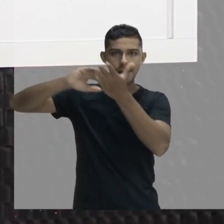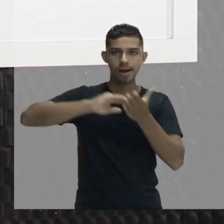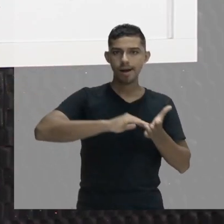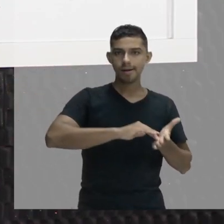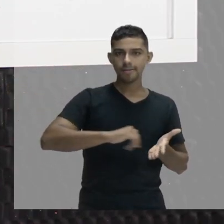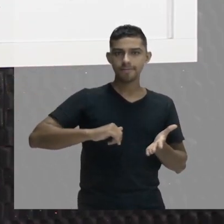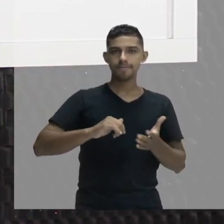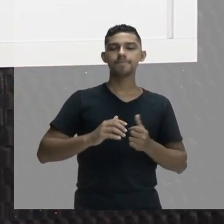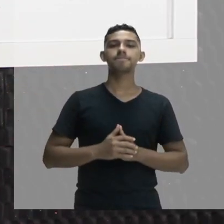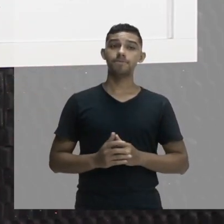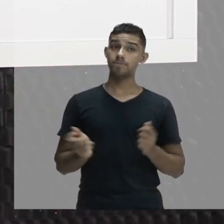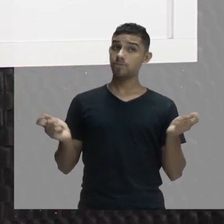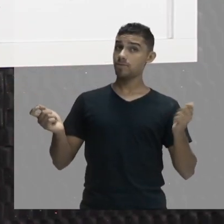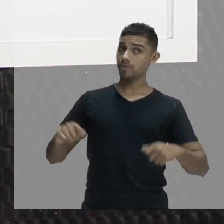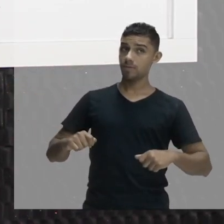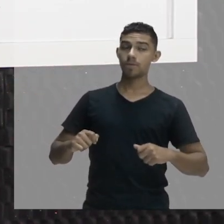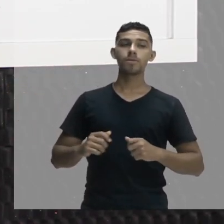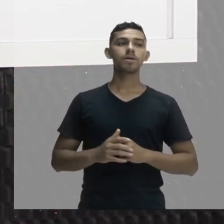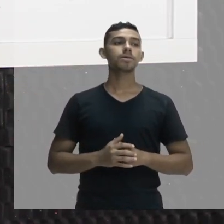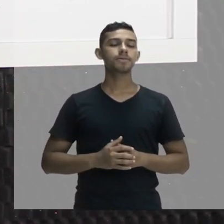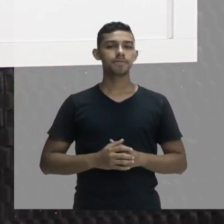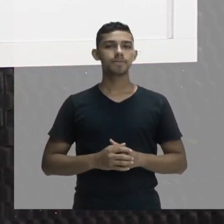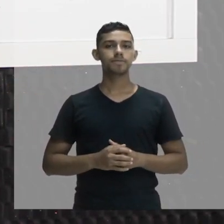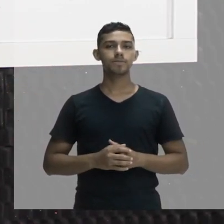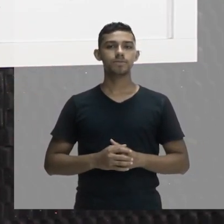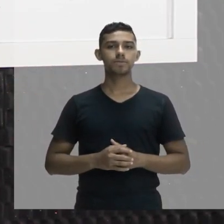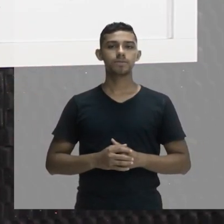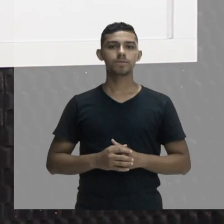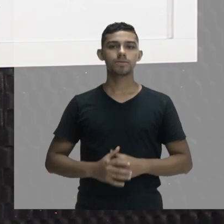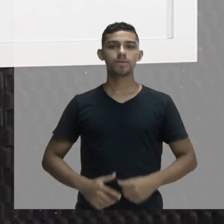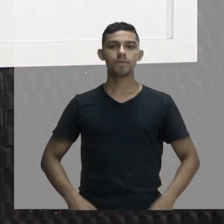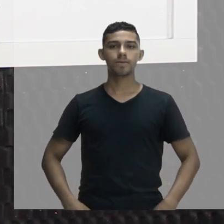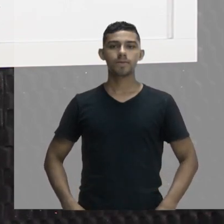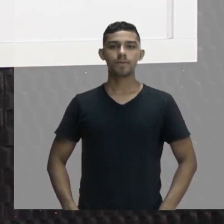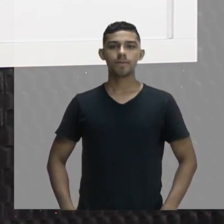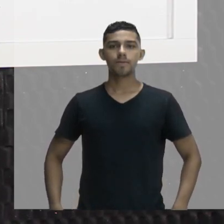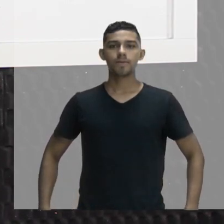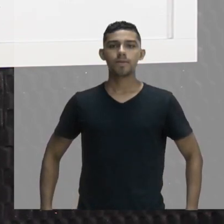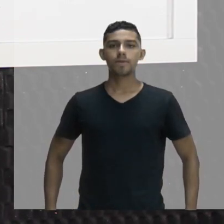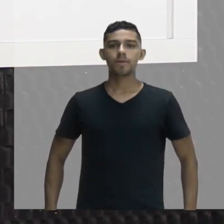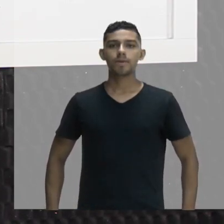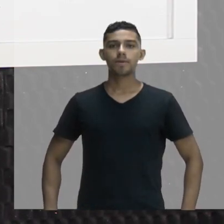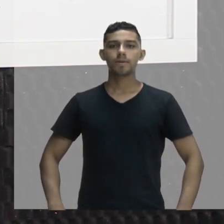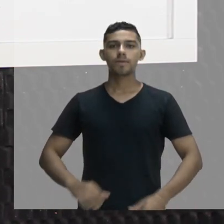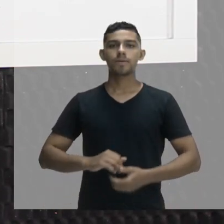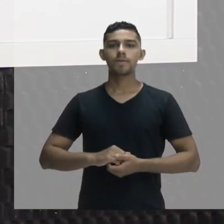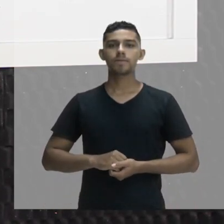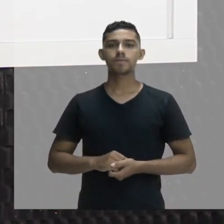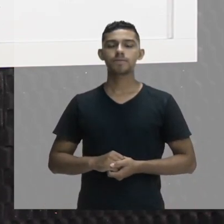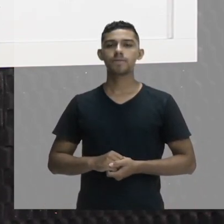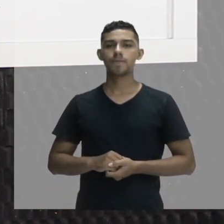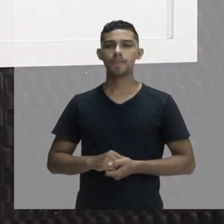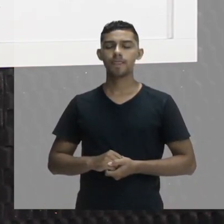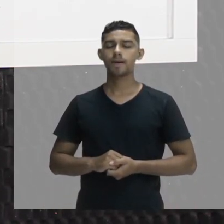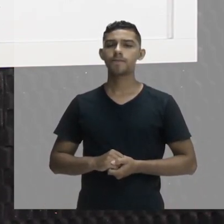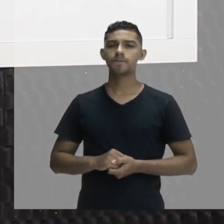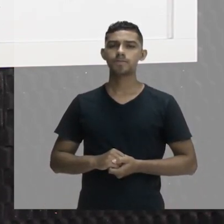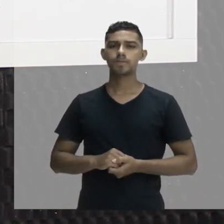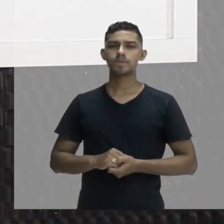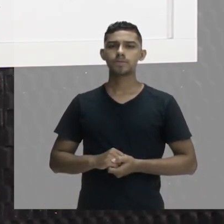Certo? Então, você pode aqui, ó, cancelar o 10 fatorial com 10 fatorial. Tá? Isso aí